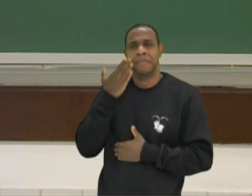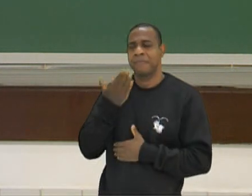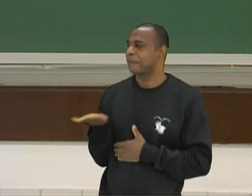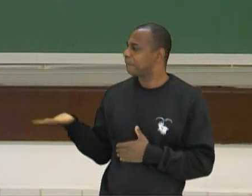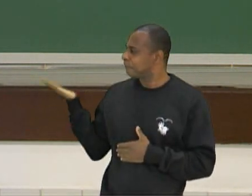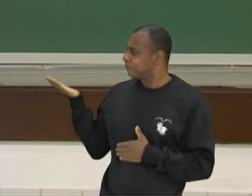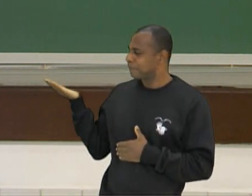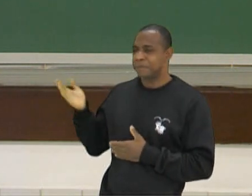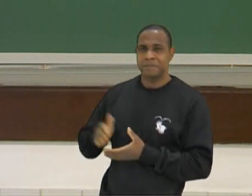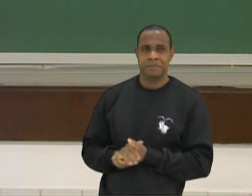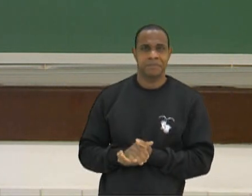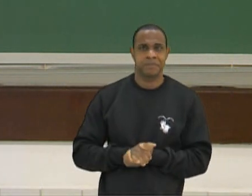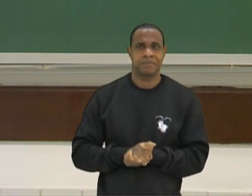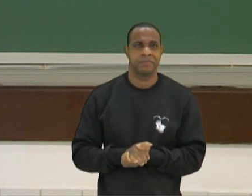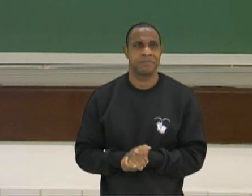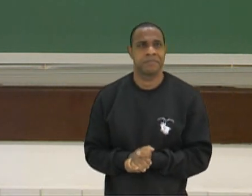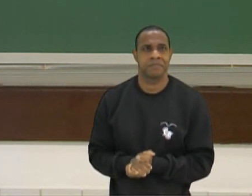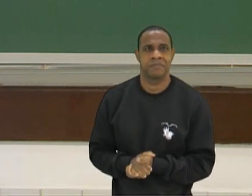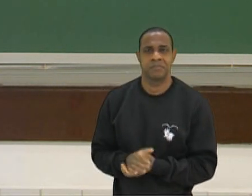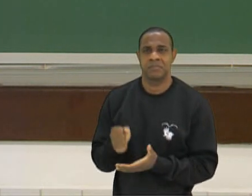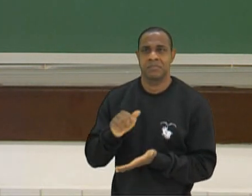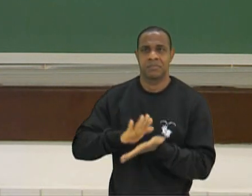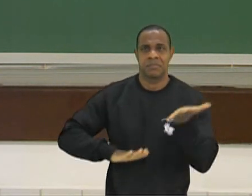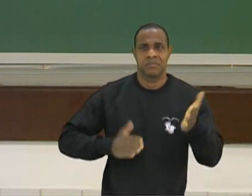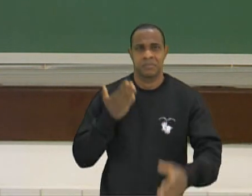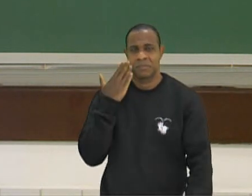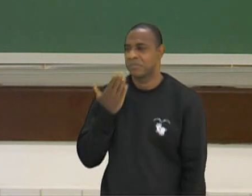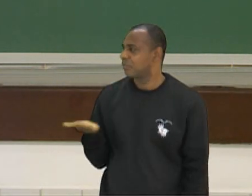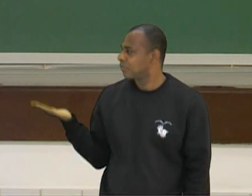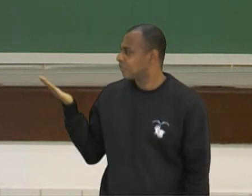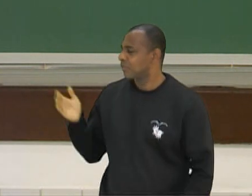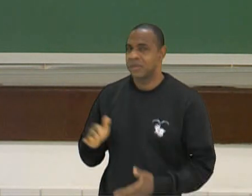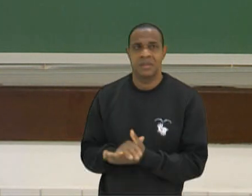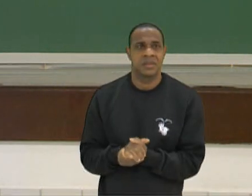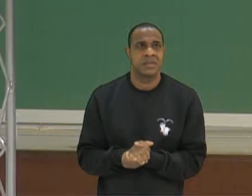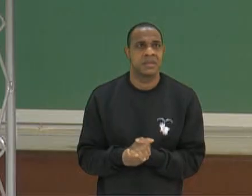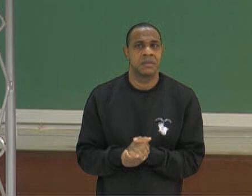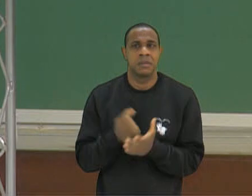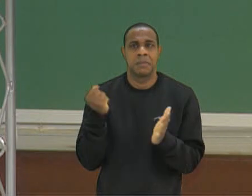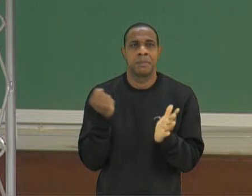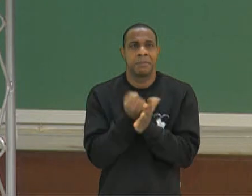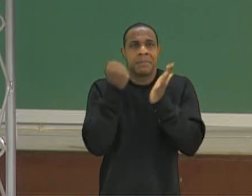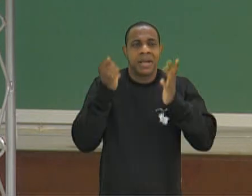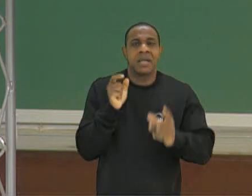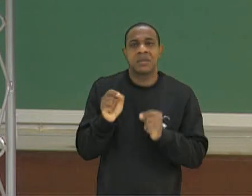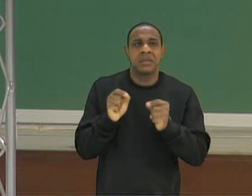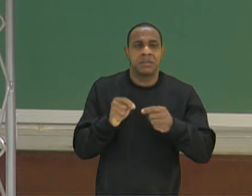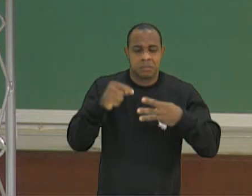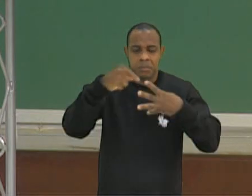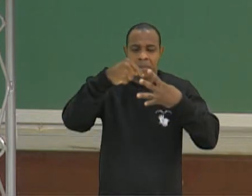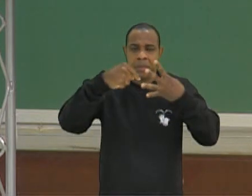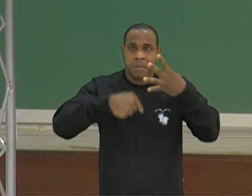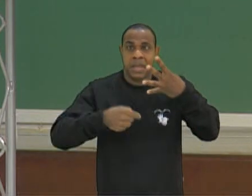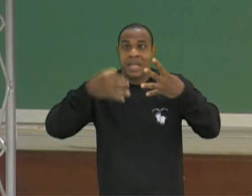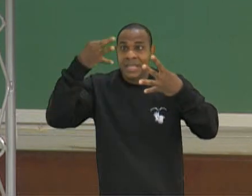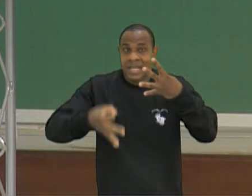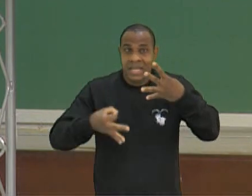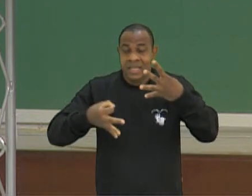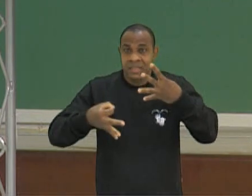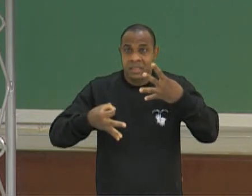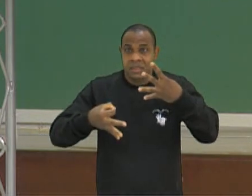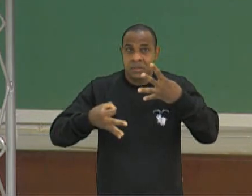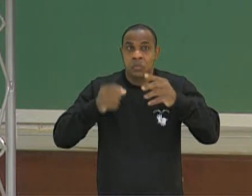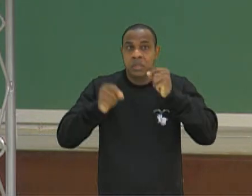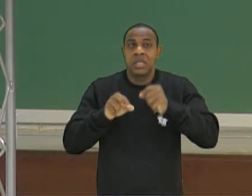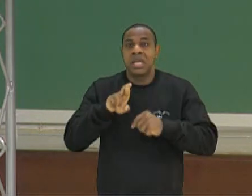aula. Então aqui, começando com o exercício, olha o que ele diz. Marque a alternativa correta a respeito da refração das